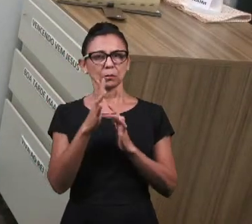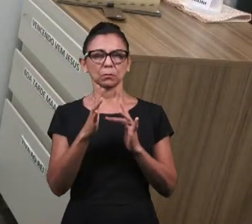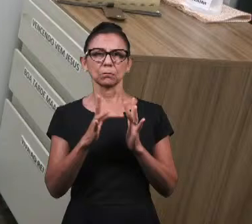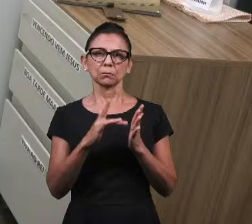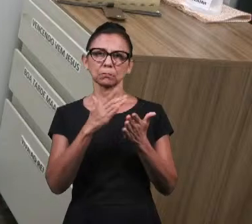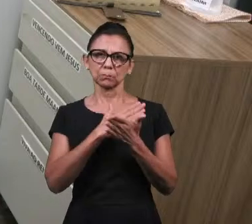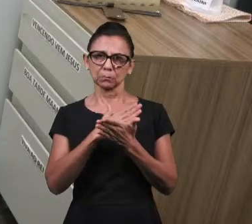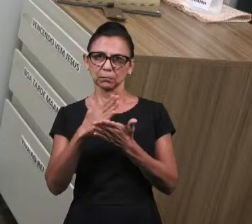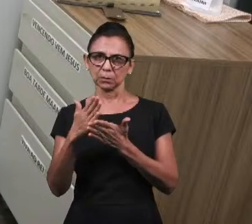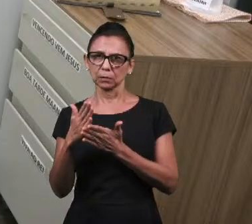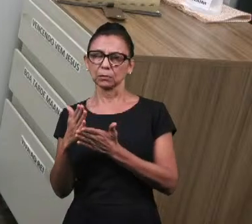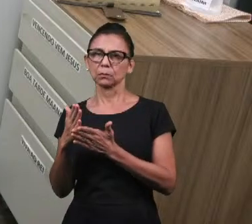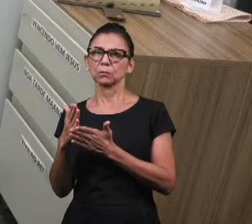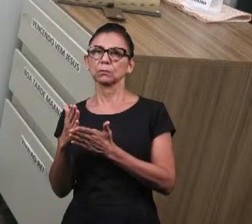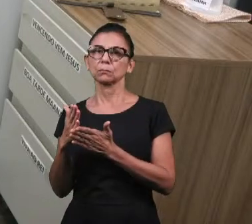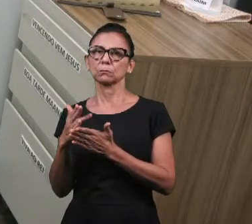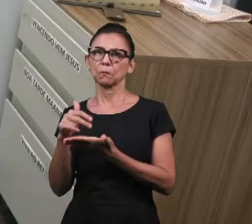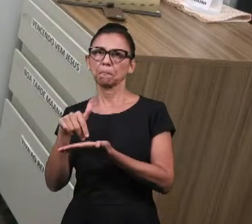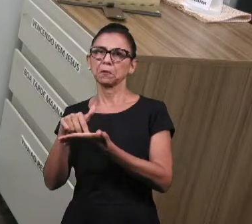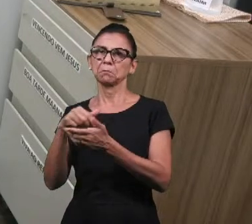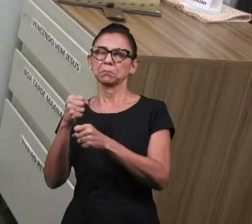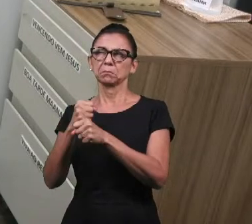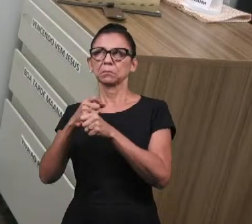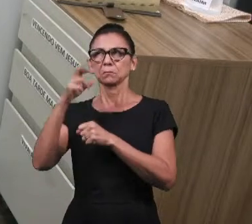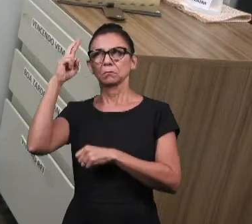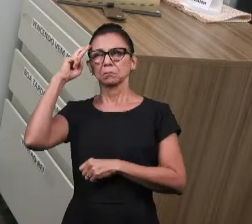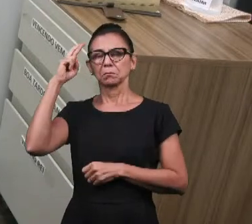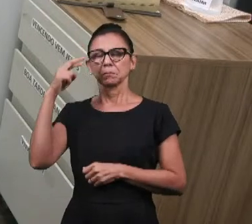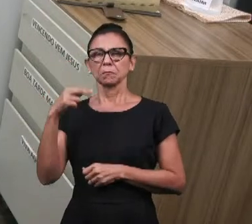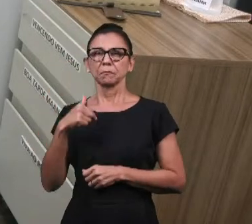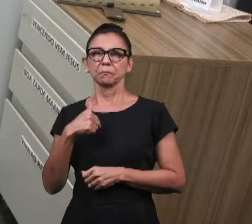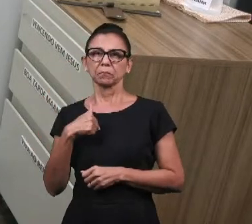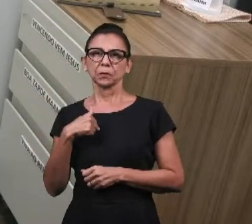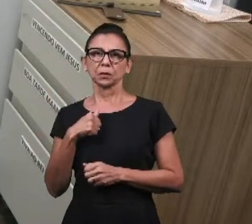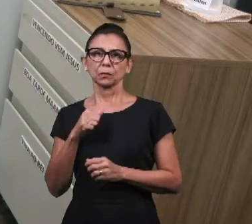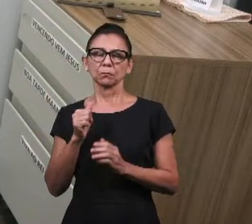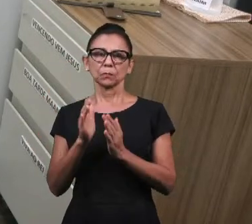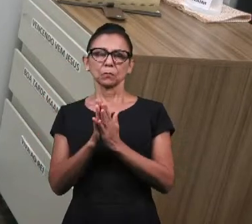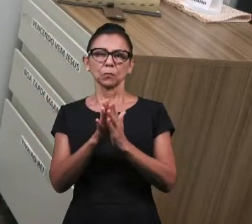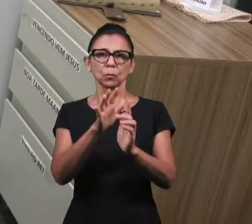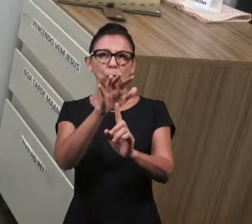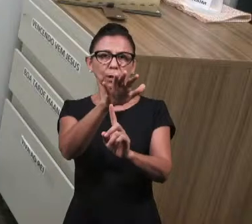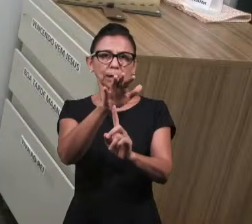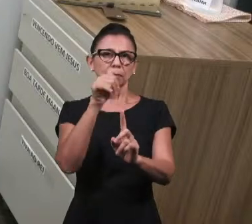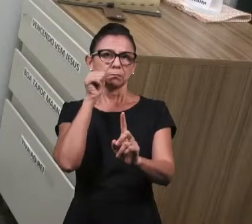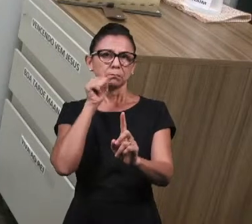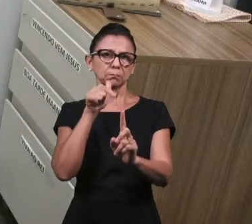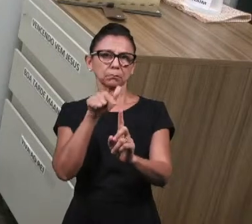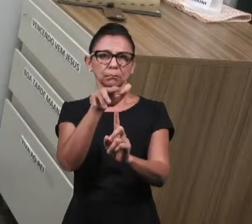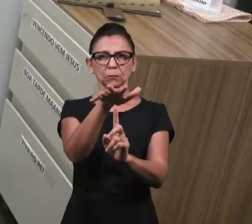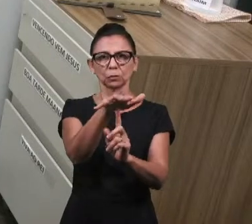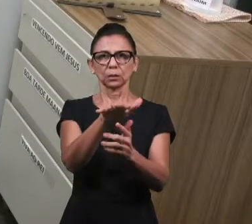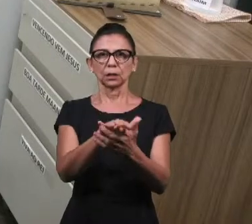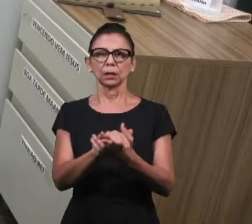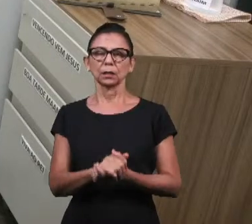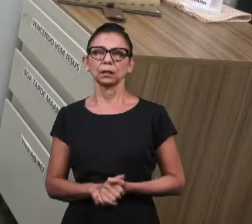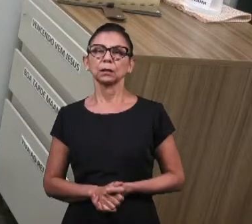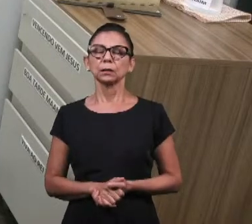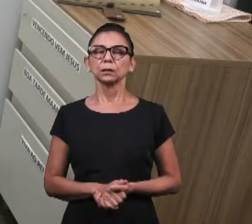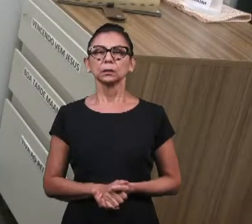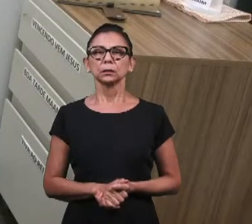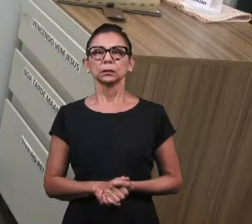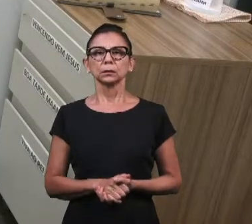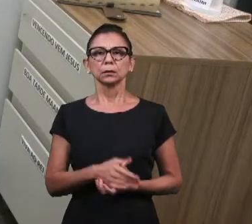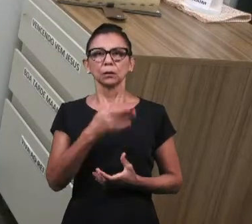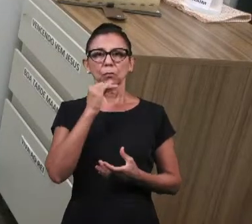obra do Senhor. Porém, essa irmã, o marido ainda, né? Ainda não tinha conhecido o Senhor